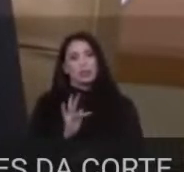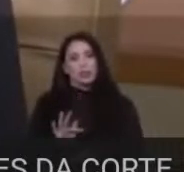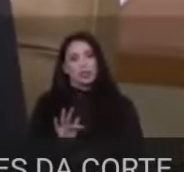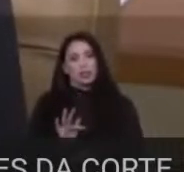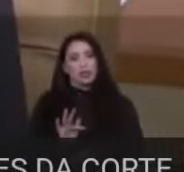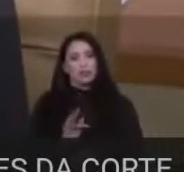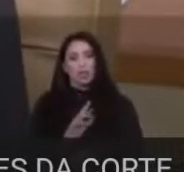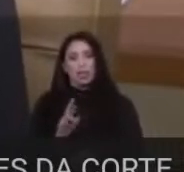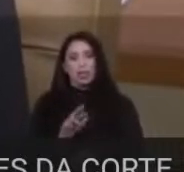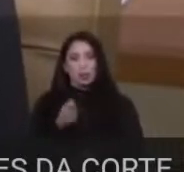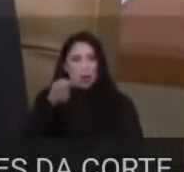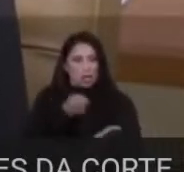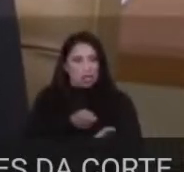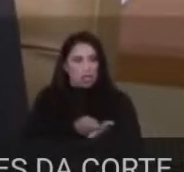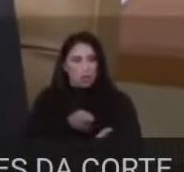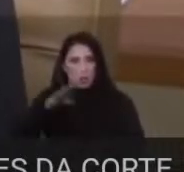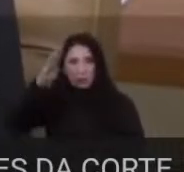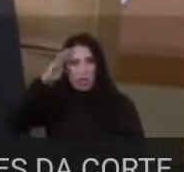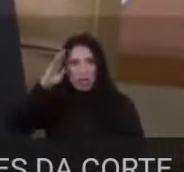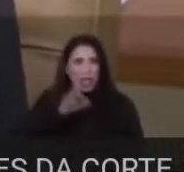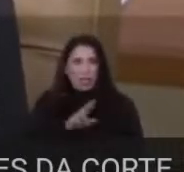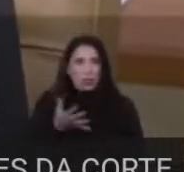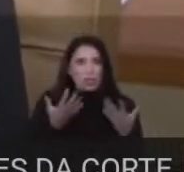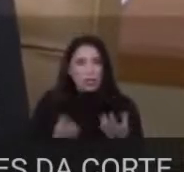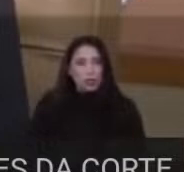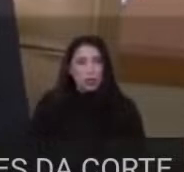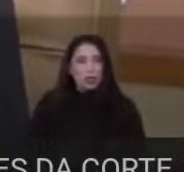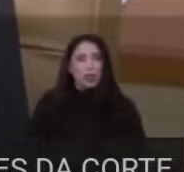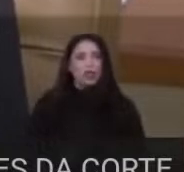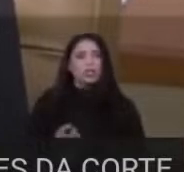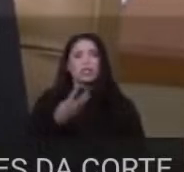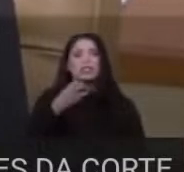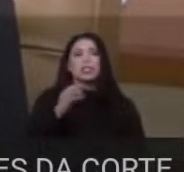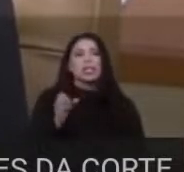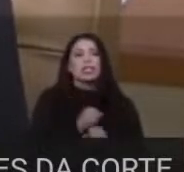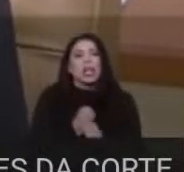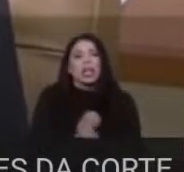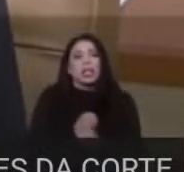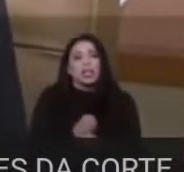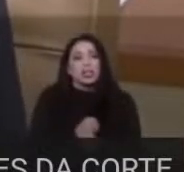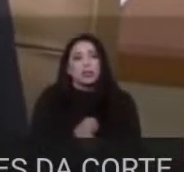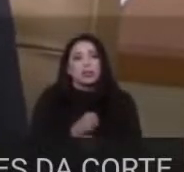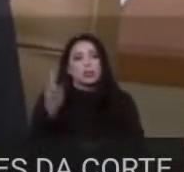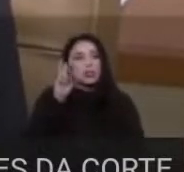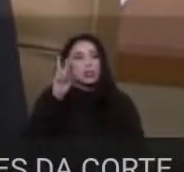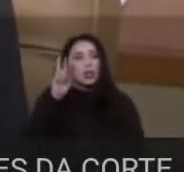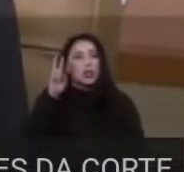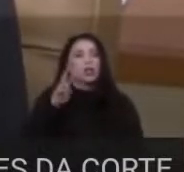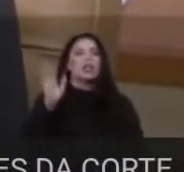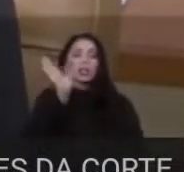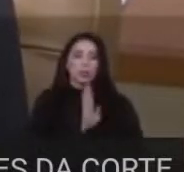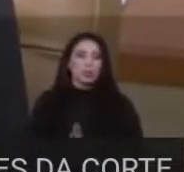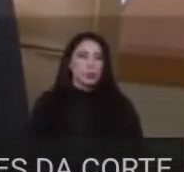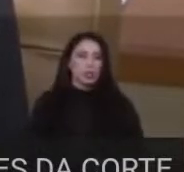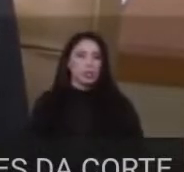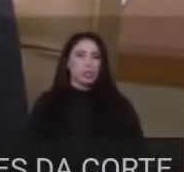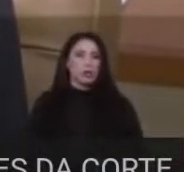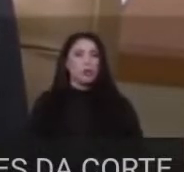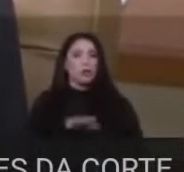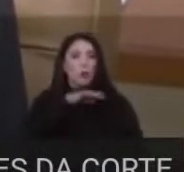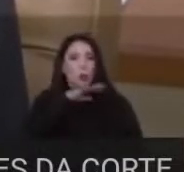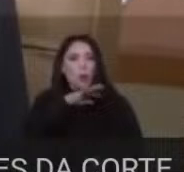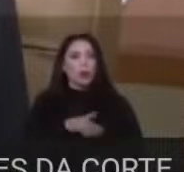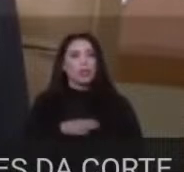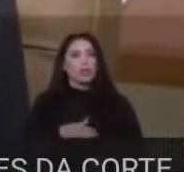Federal Tá. não se curvou à ditadura militar nas quase 3 décadas de escuridão que mancham a Como história não? Ô, nacional. louco. Este tribunal, num